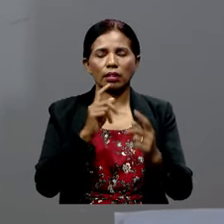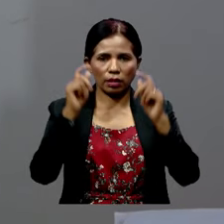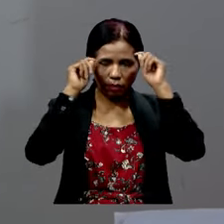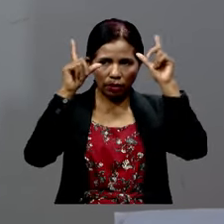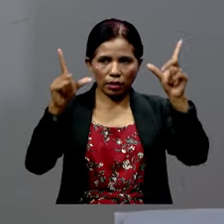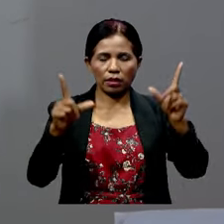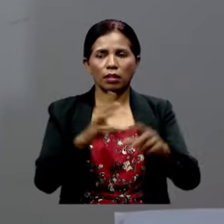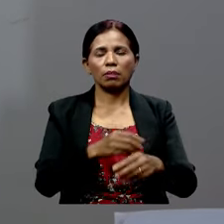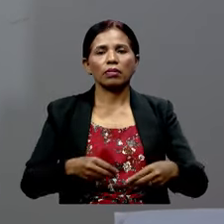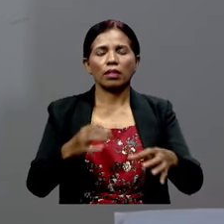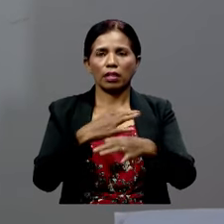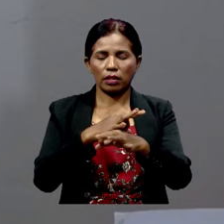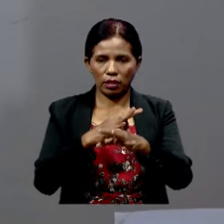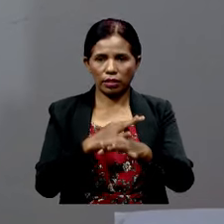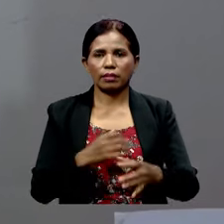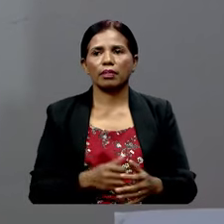ba manutenção na